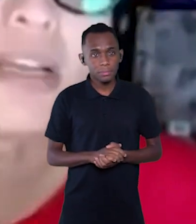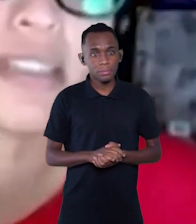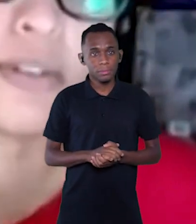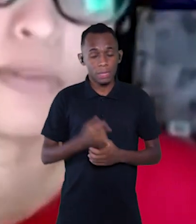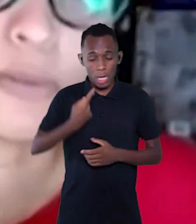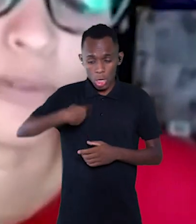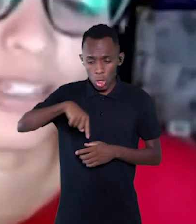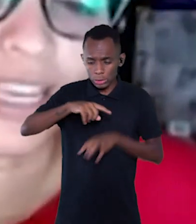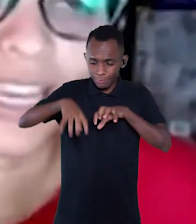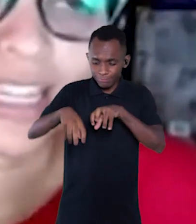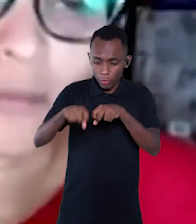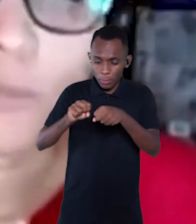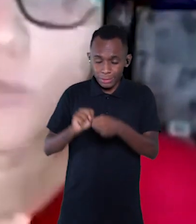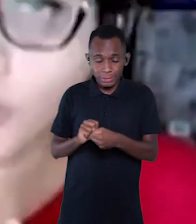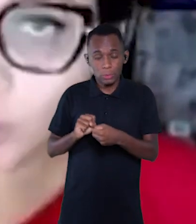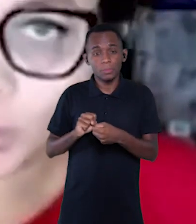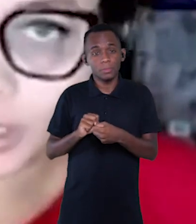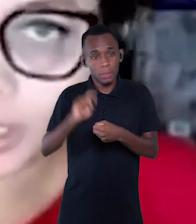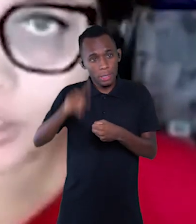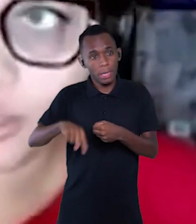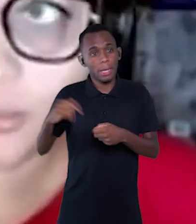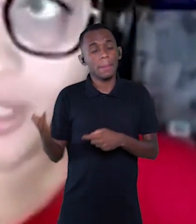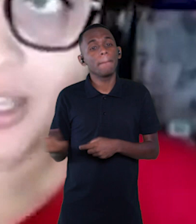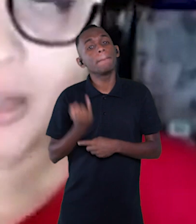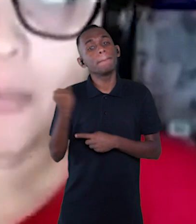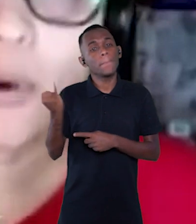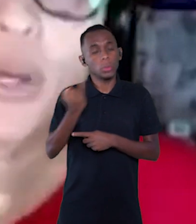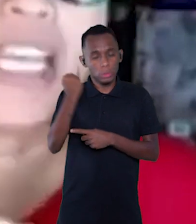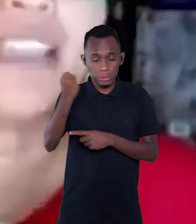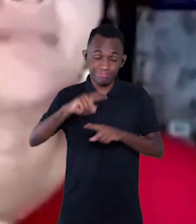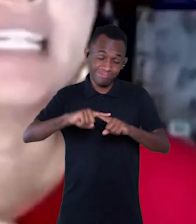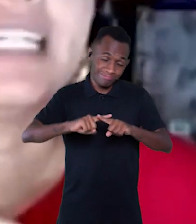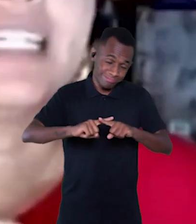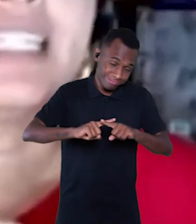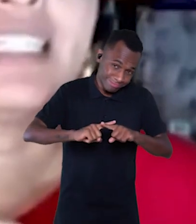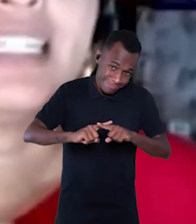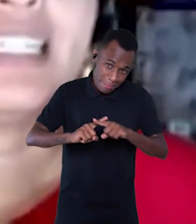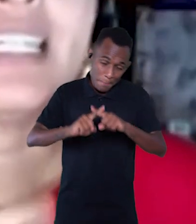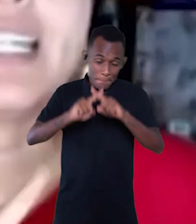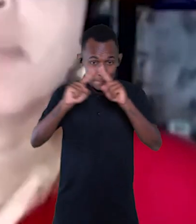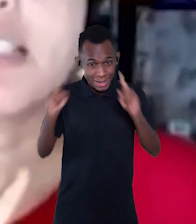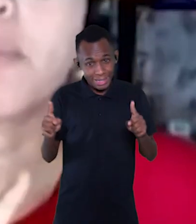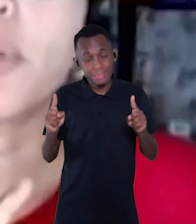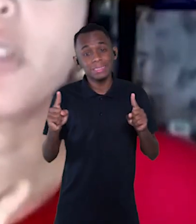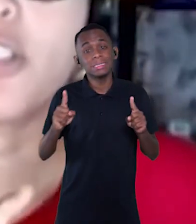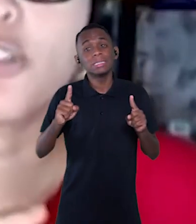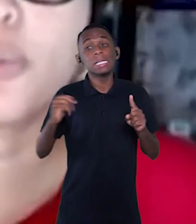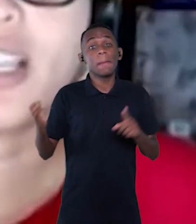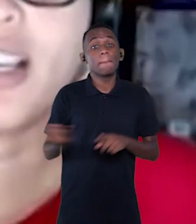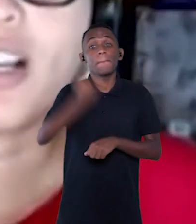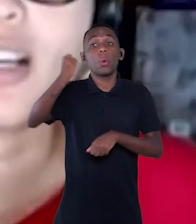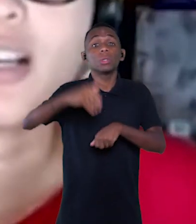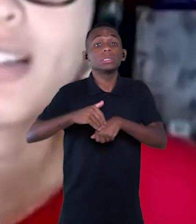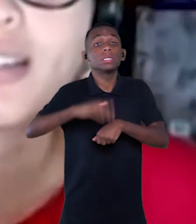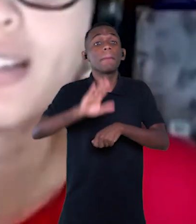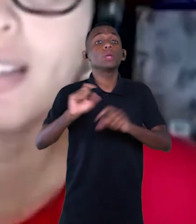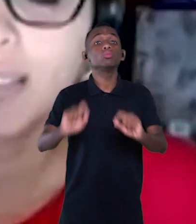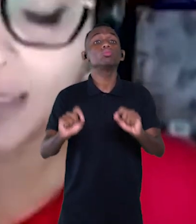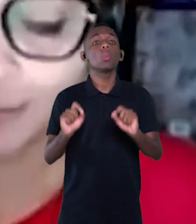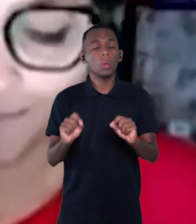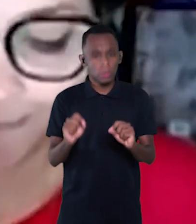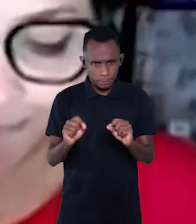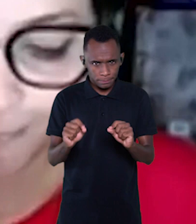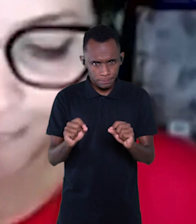nossa formação, ela é muito importante, porém, nada mais importante do que,